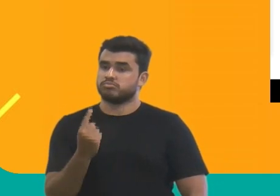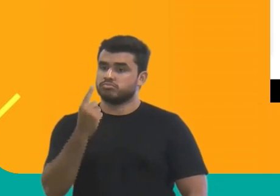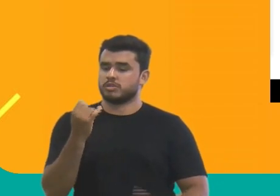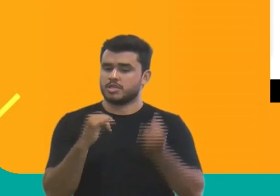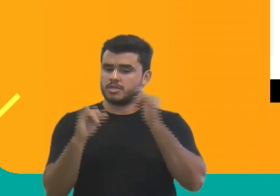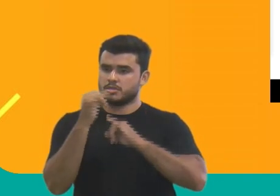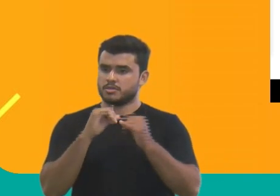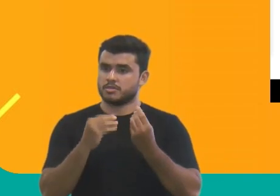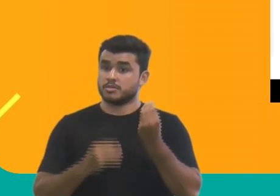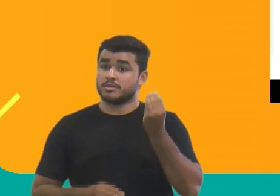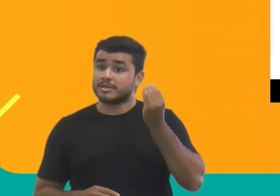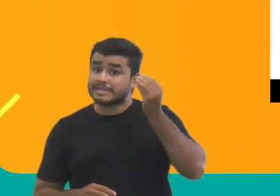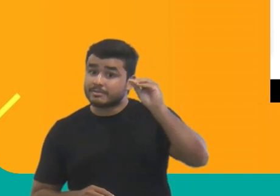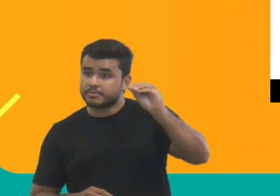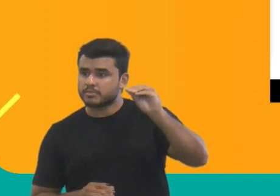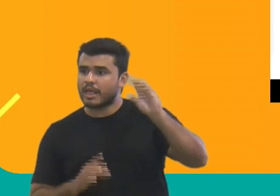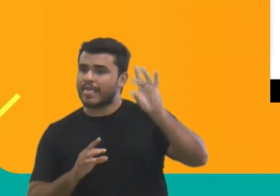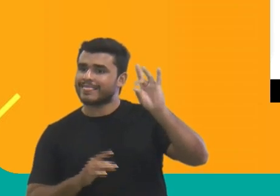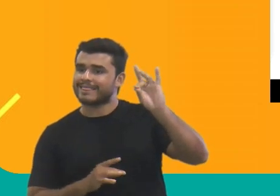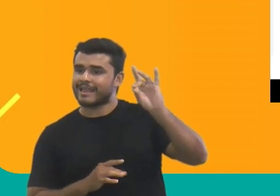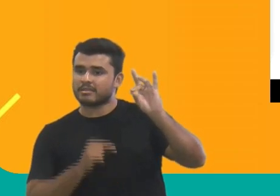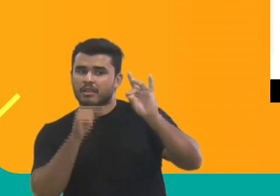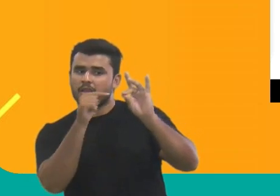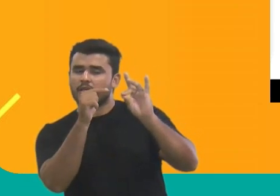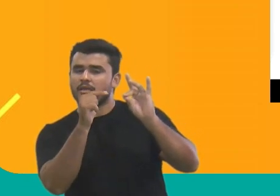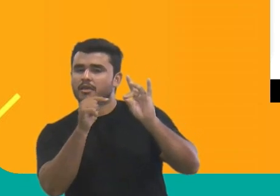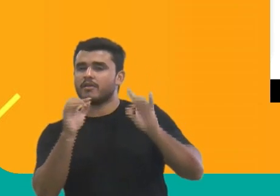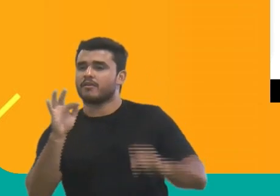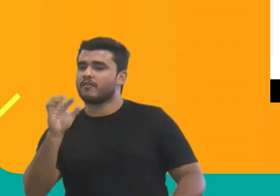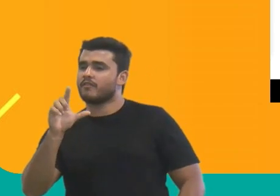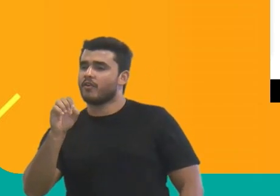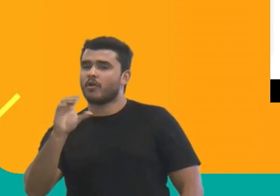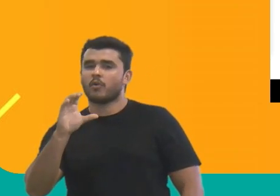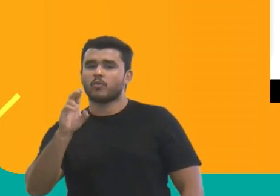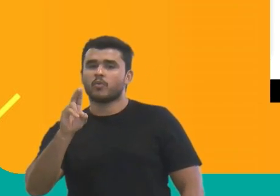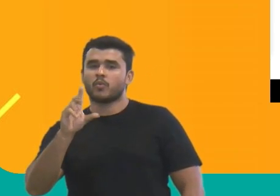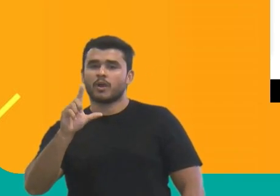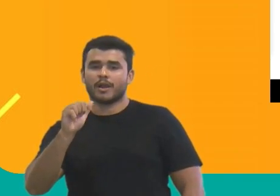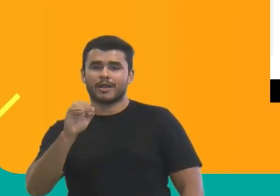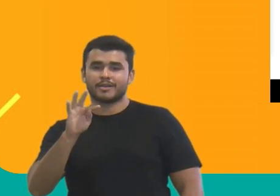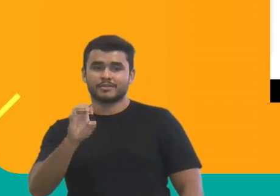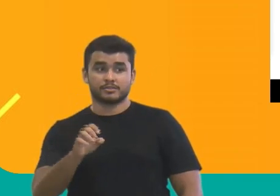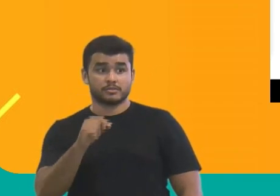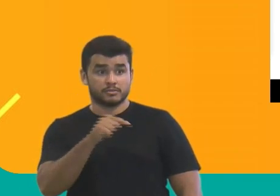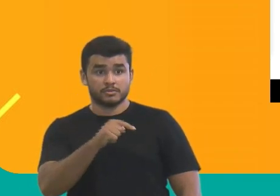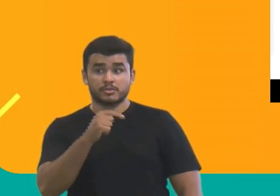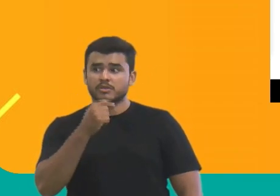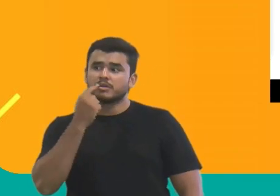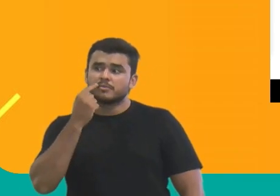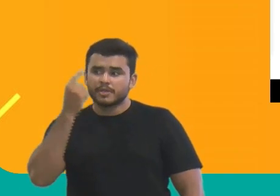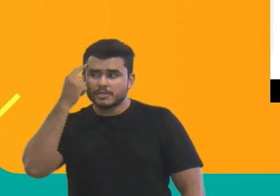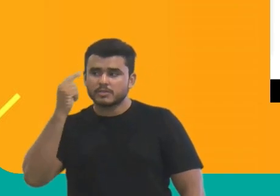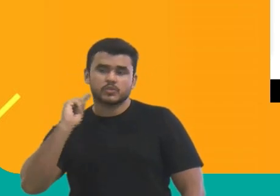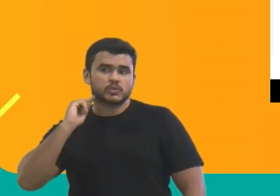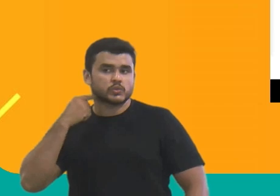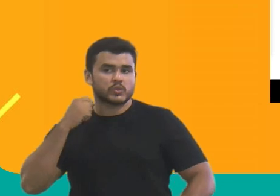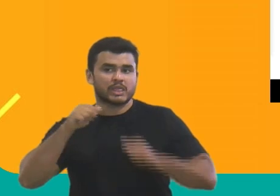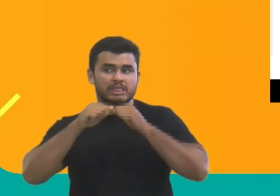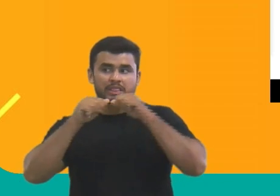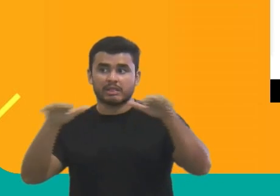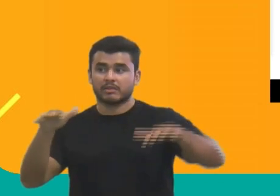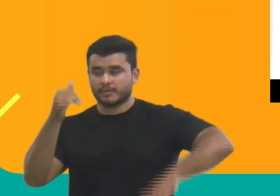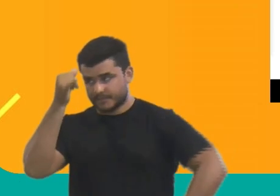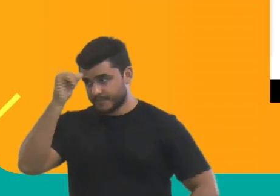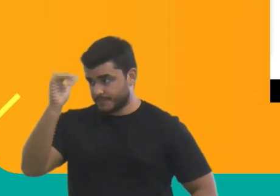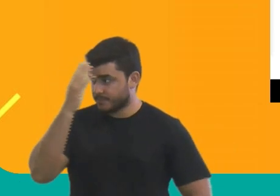vai grudar, é o agente grudante, e ele quer impedir a proliferação de micro-organismo, a gente fica